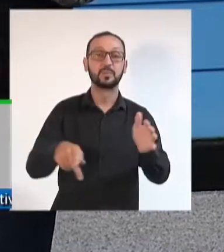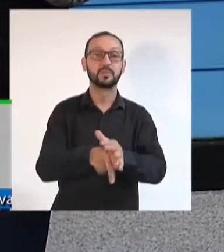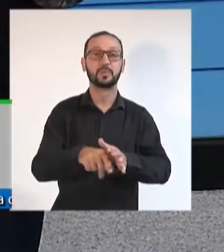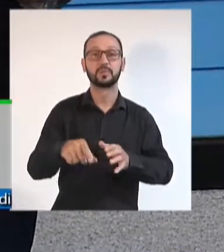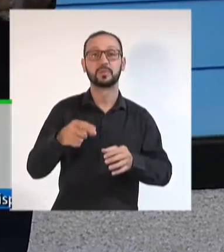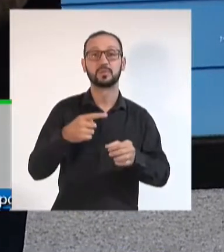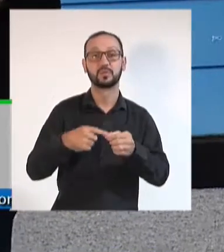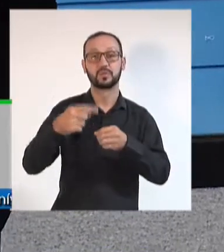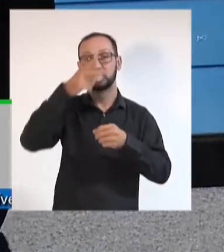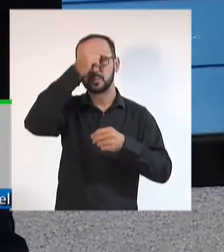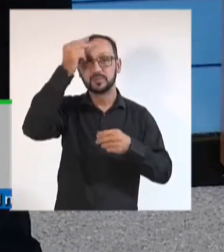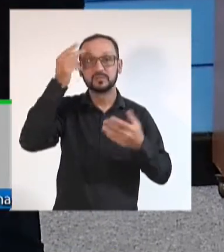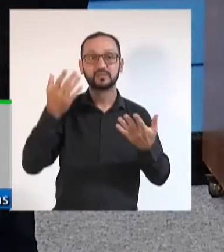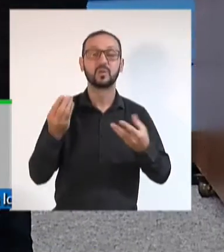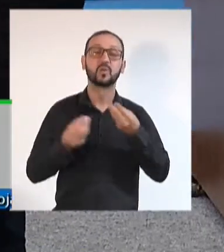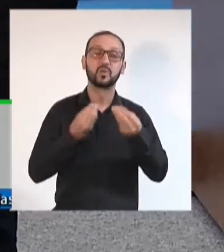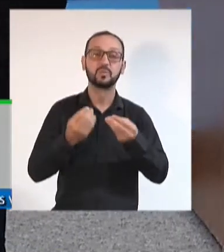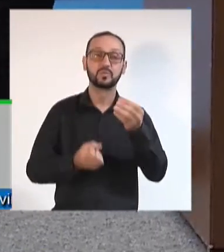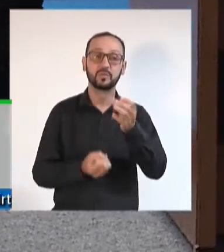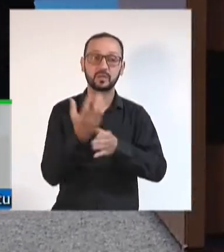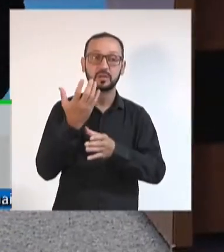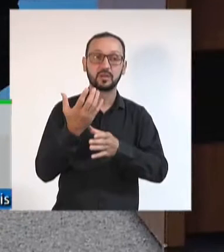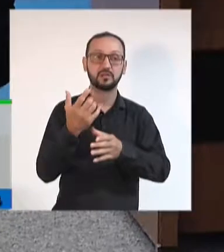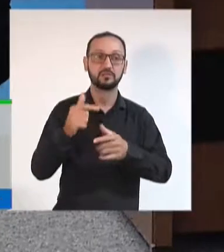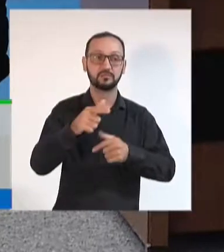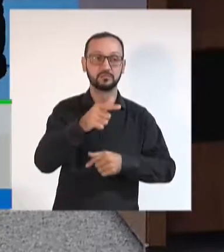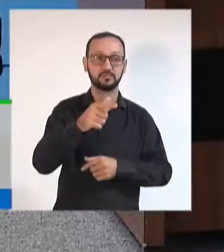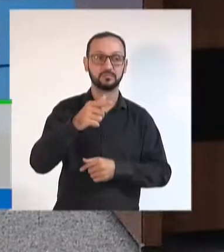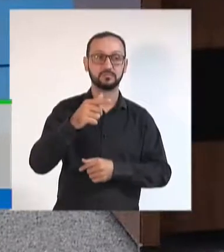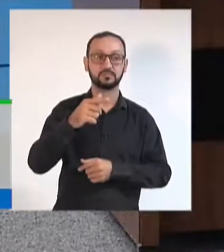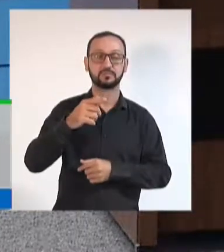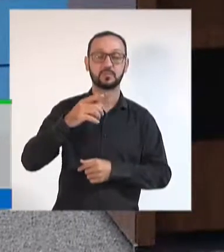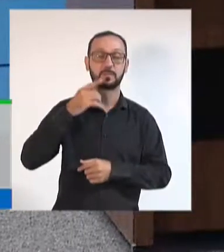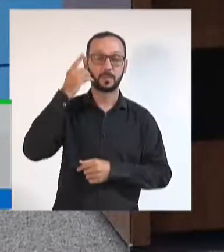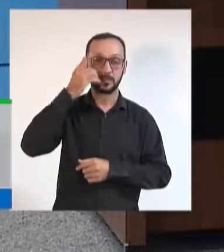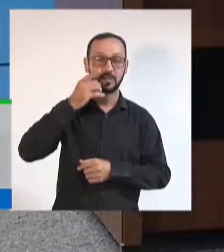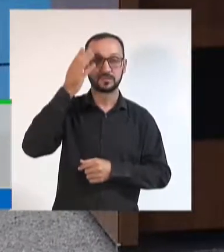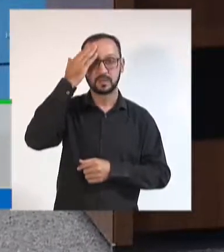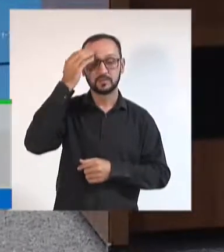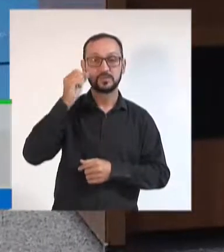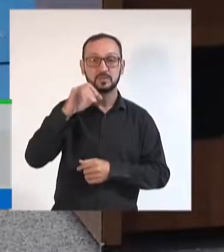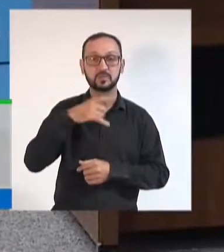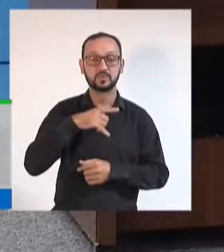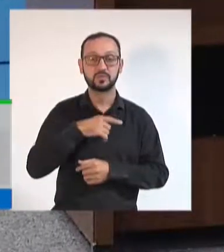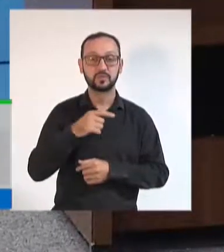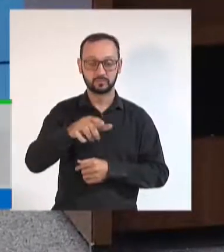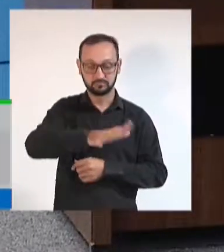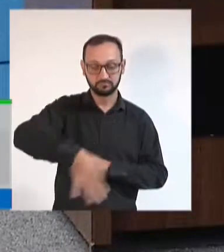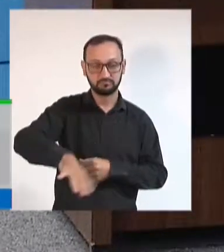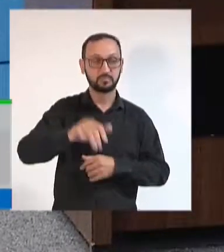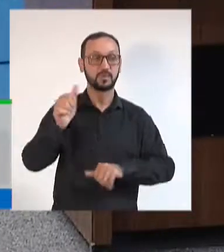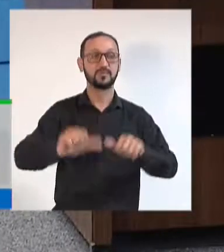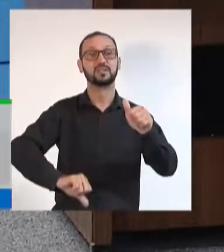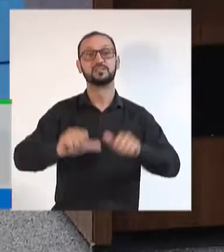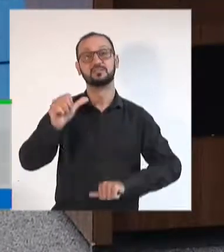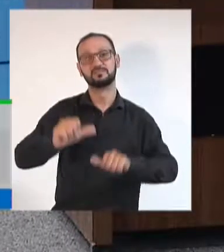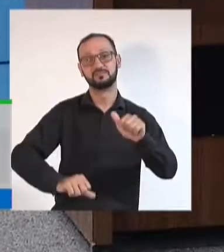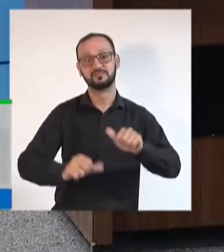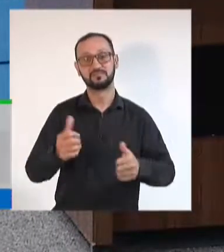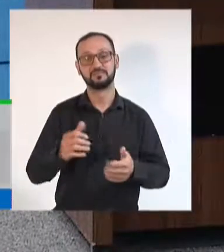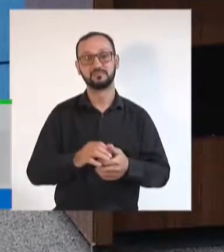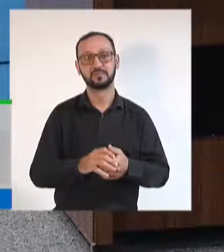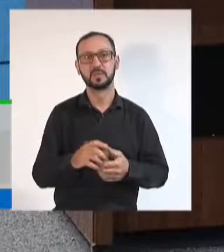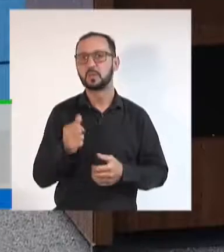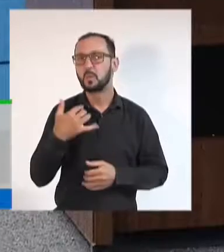Como eu vou formular política pública, deputado? E o senhor sabe muito bem disso, se eu não tiver um diagnóstico. E não